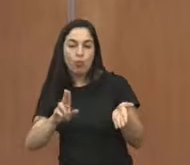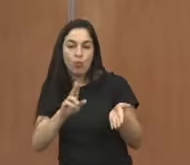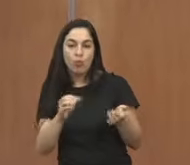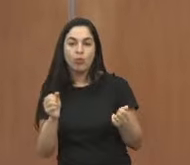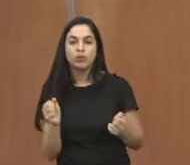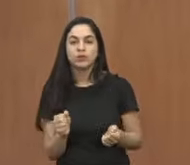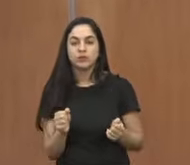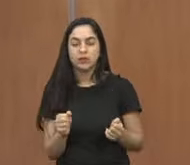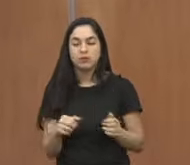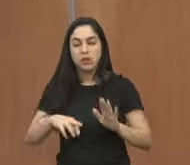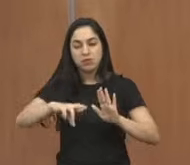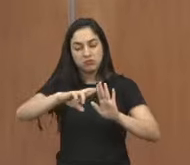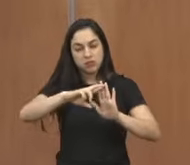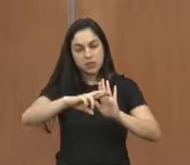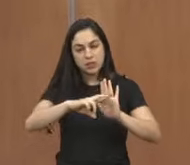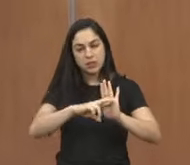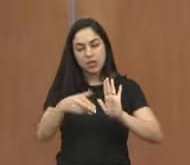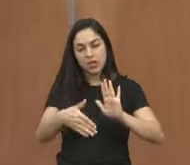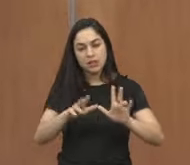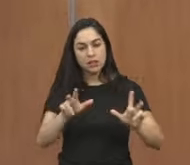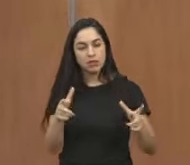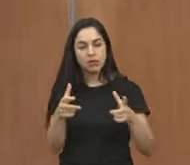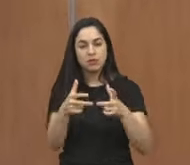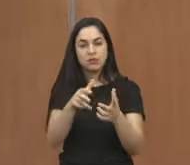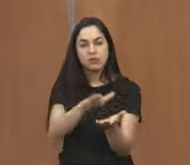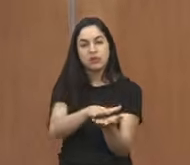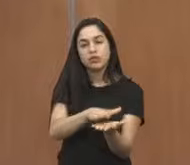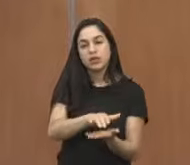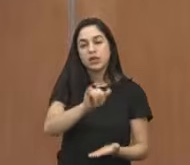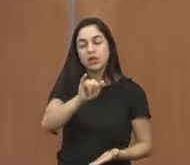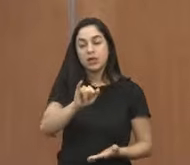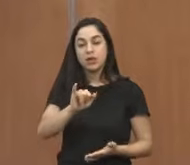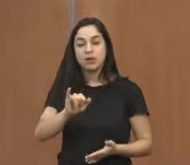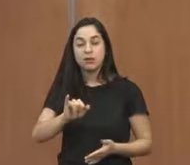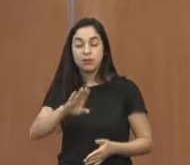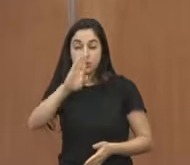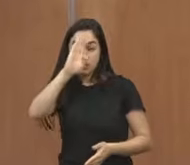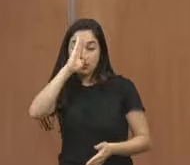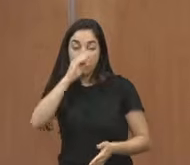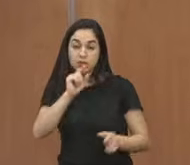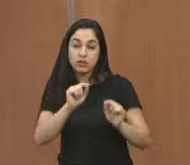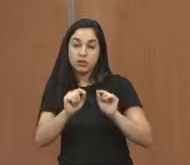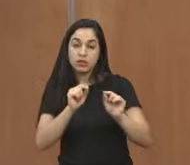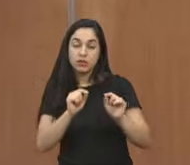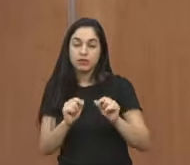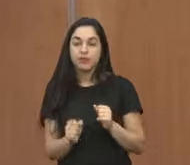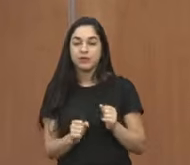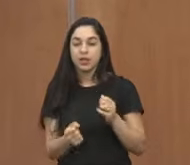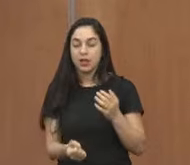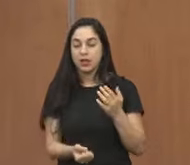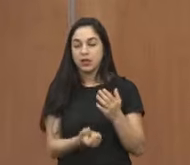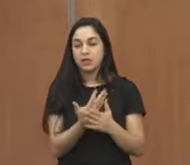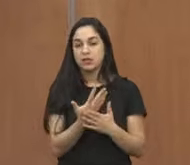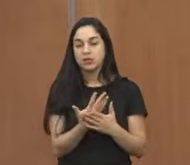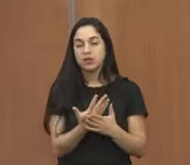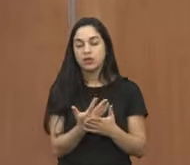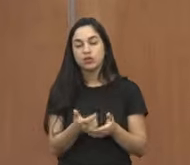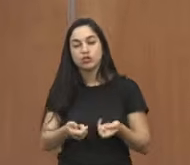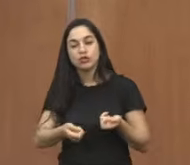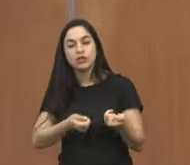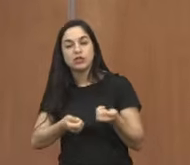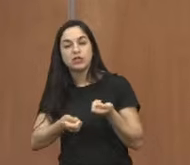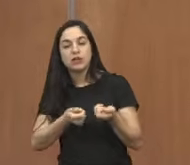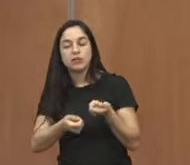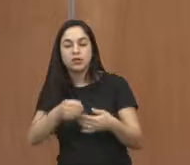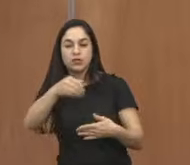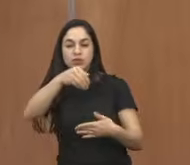regimentais da Câmara Municipal de Jacareí, especialmente com relação à implantação do Sistema de Gerenciamento de